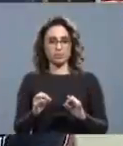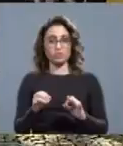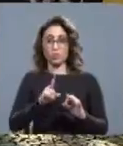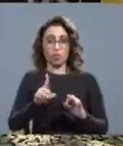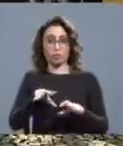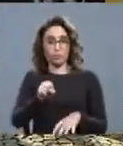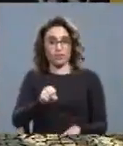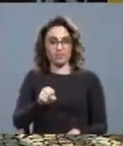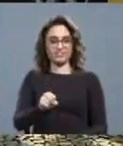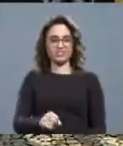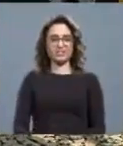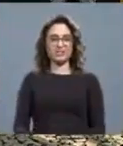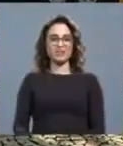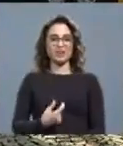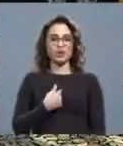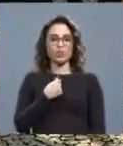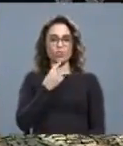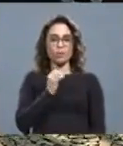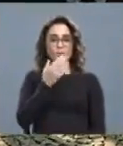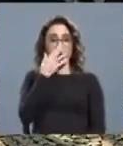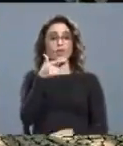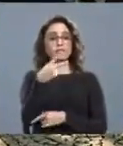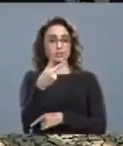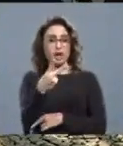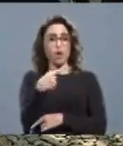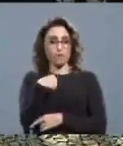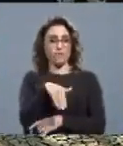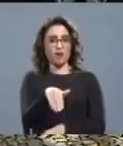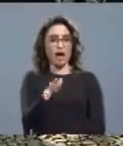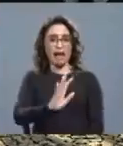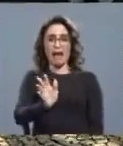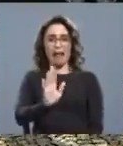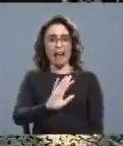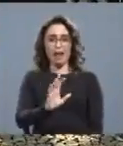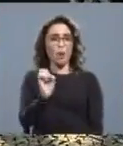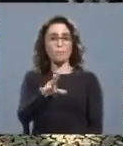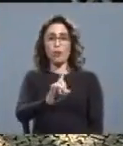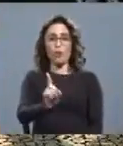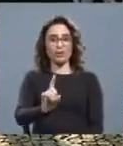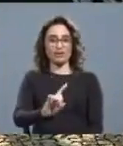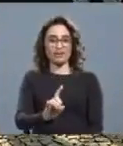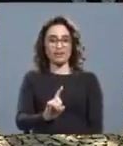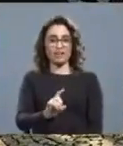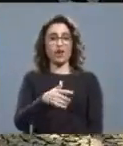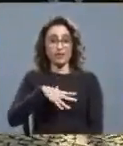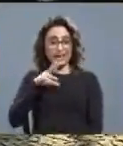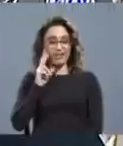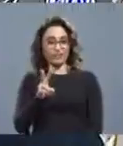meu. Não dei que vai pôr isso tudo já. Vamos lá ver. Não pega nada disto. Eles querem